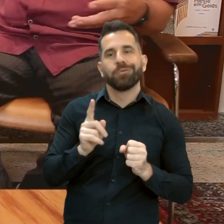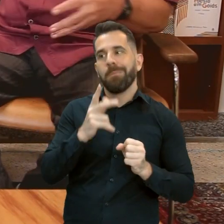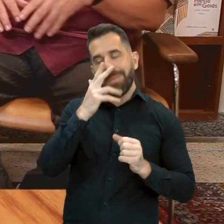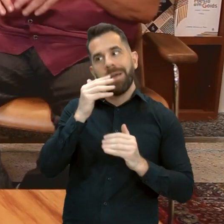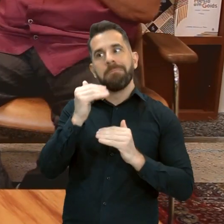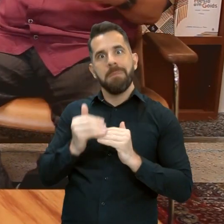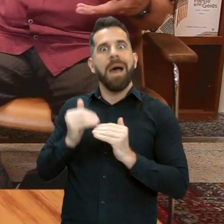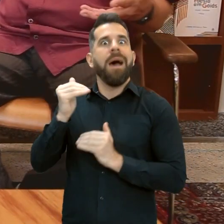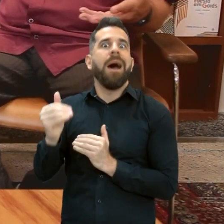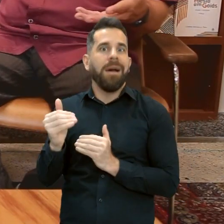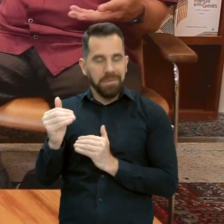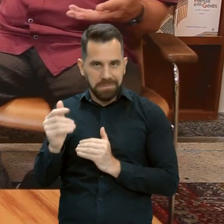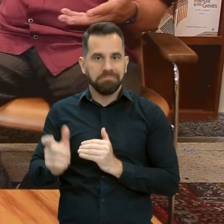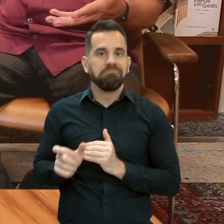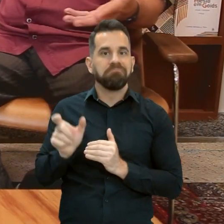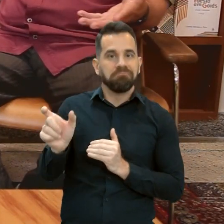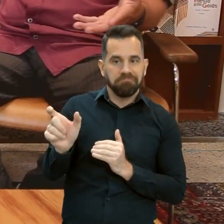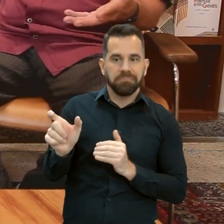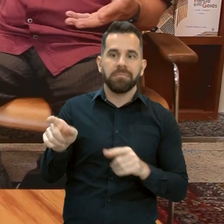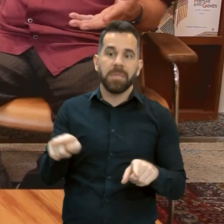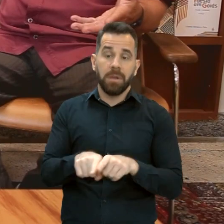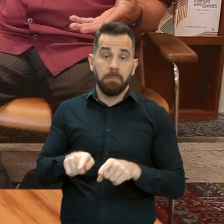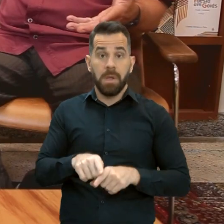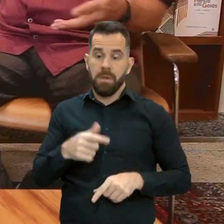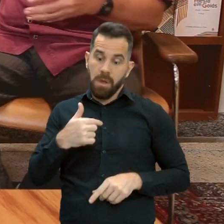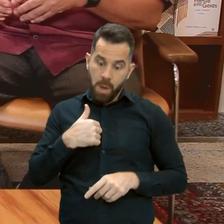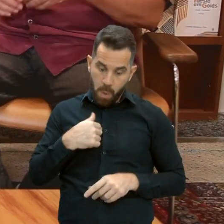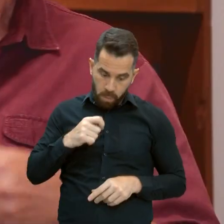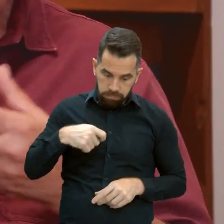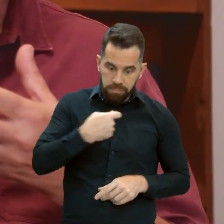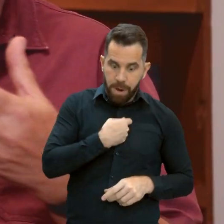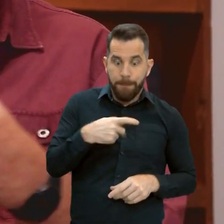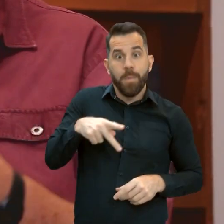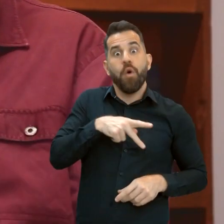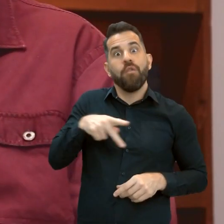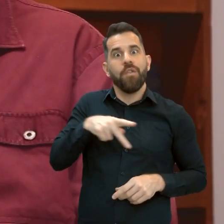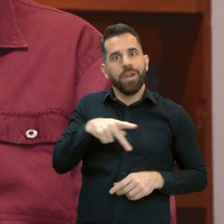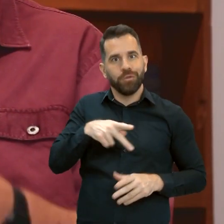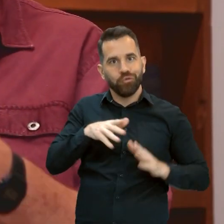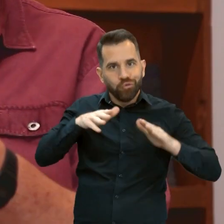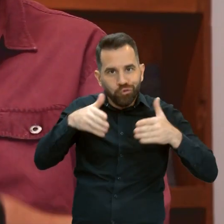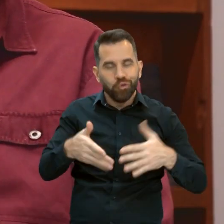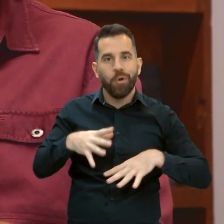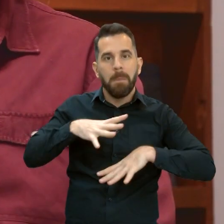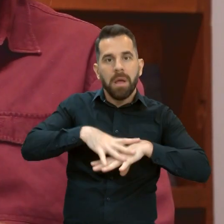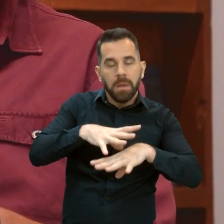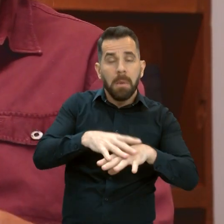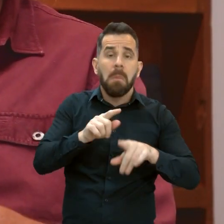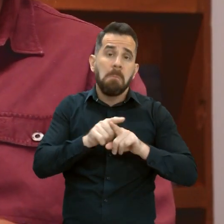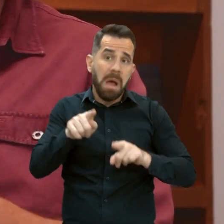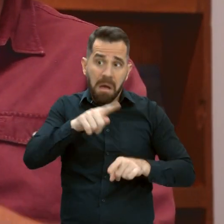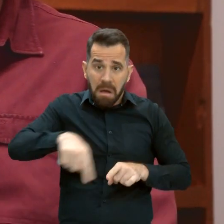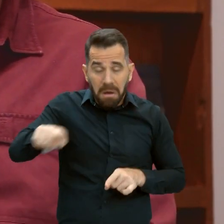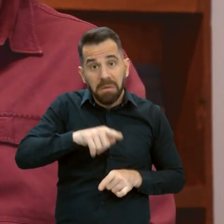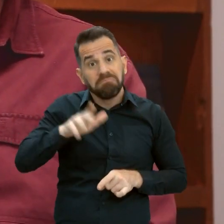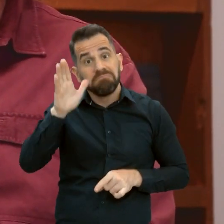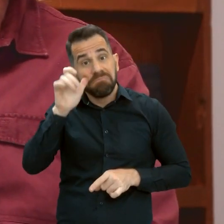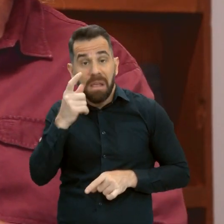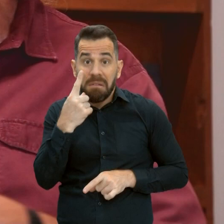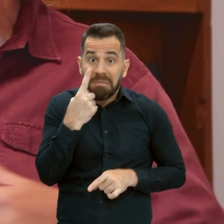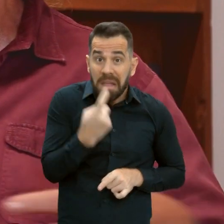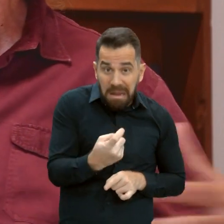elementar, além do que seria exigido para um professor da geometria. Para alguém que tem interesse e quer entender mesmo um pouco melhor a